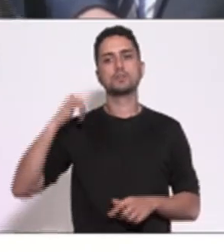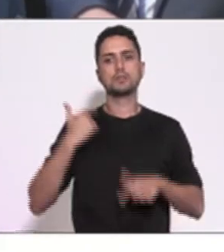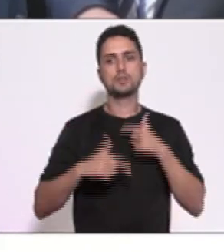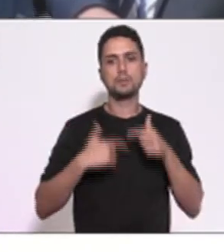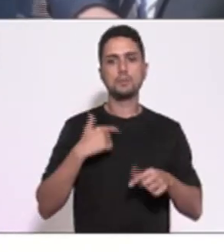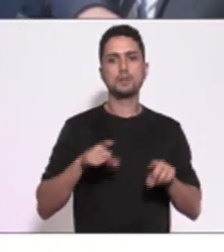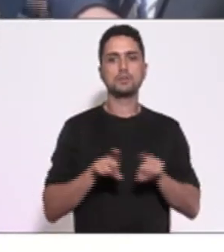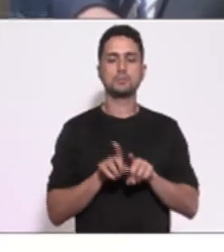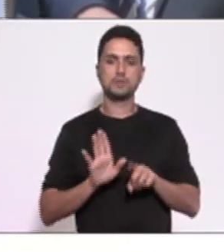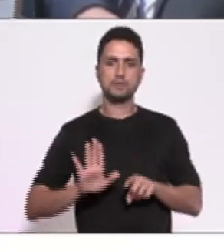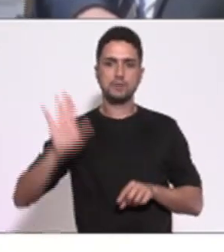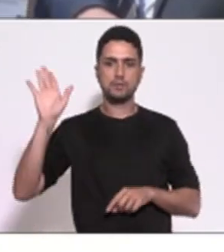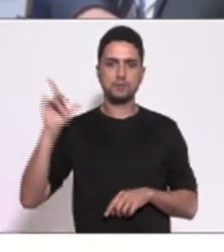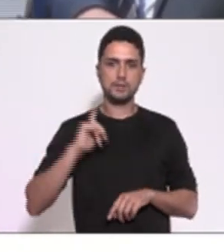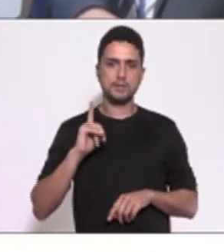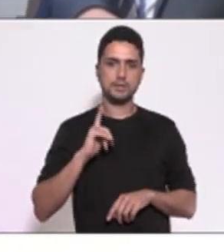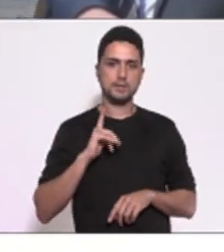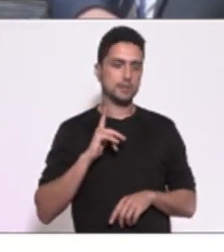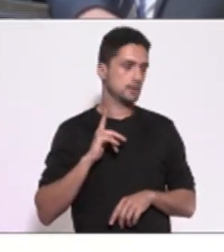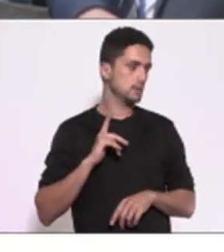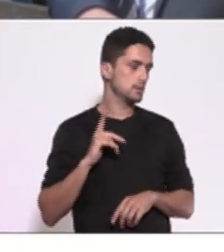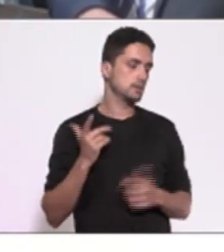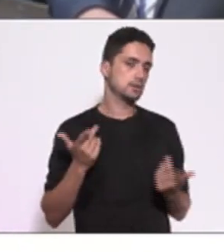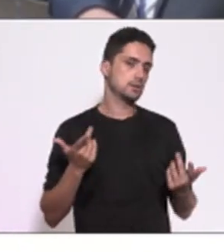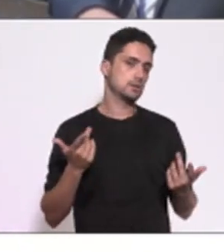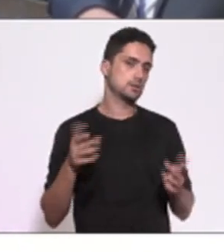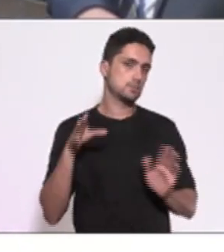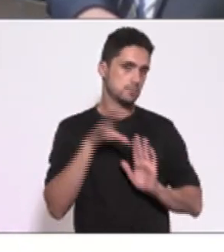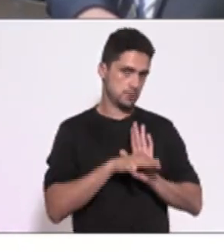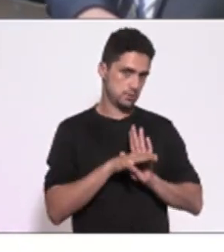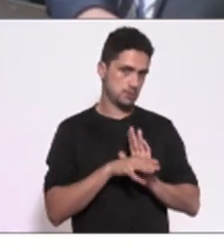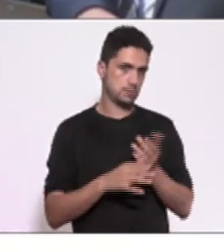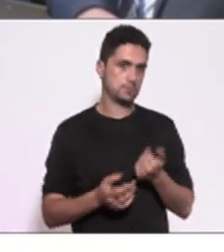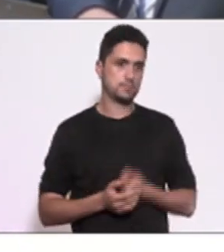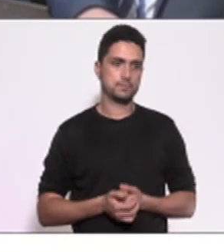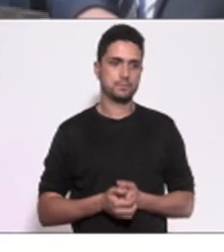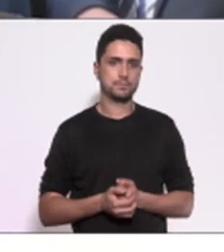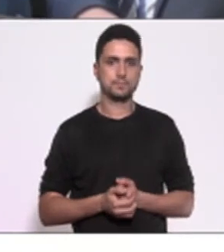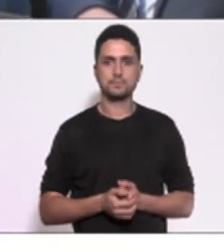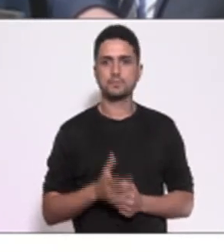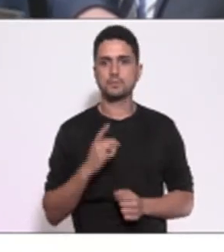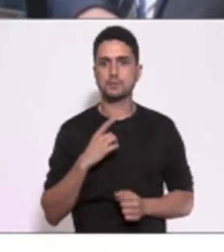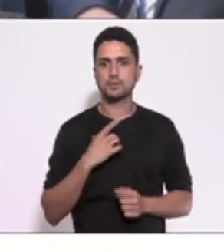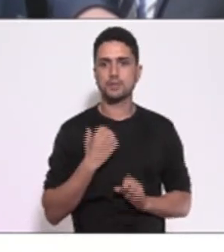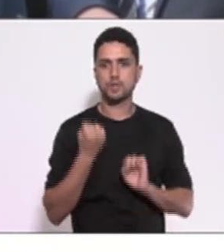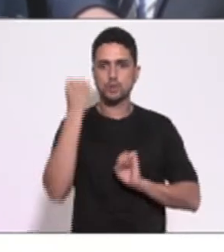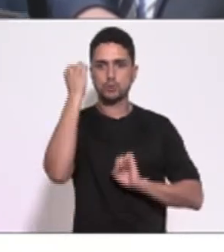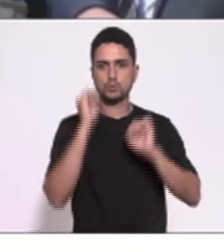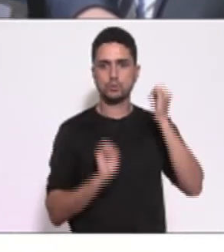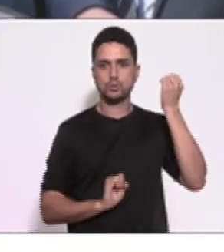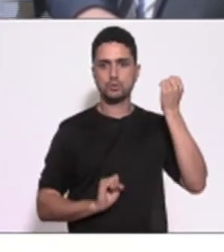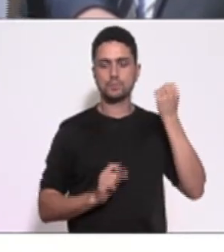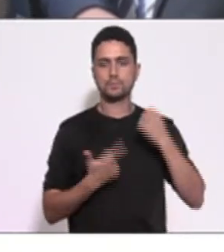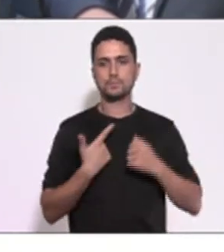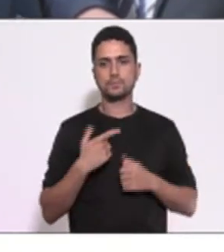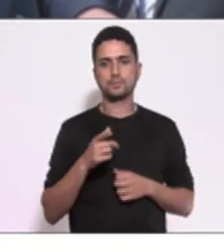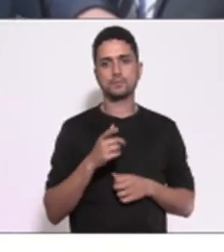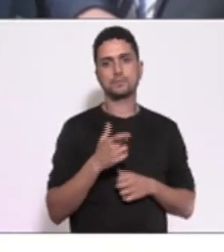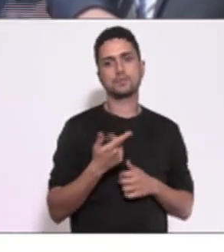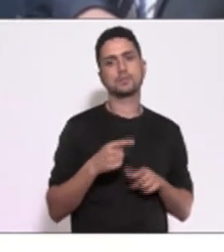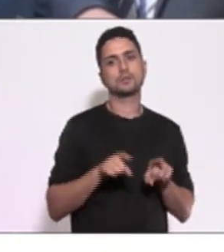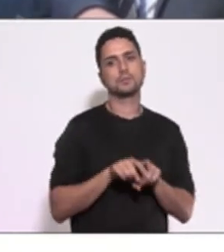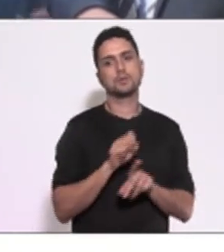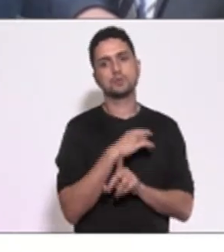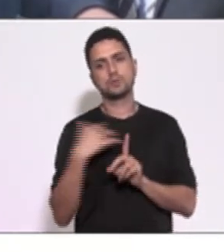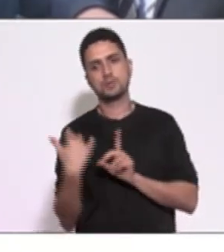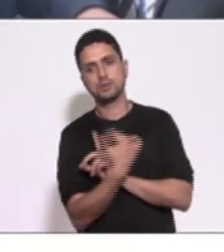e seguridade social favorável com emenda. De Economia, Indústria e Comércio favorável com a emenda da Comissão de Trabalho. Legislação social, seguridade social e de